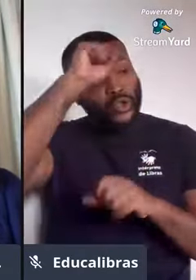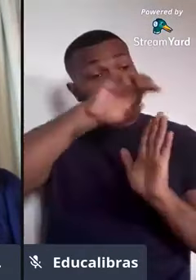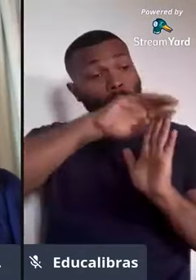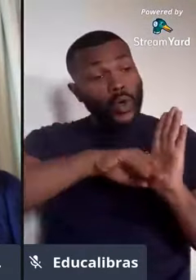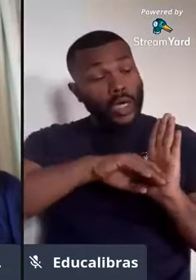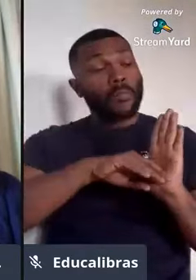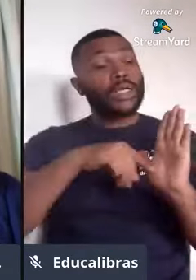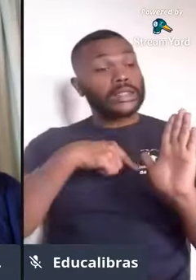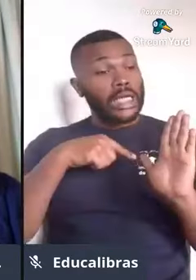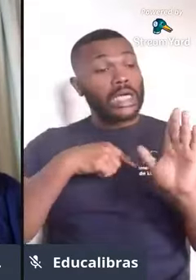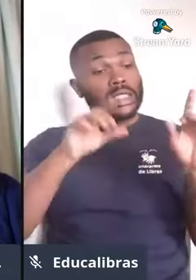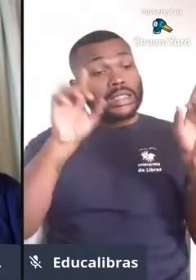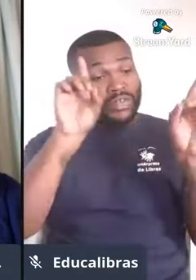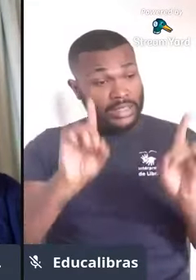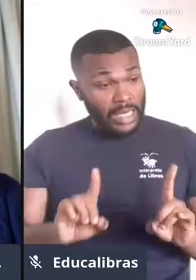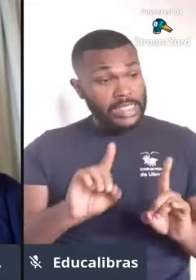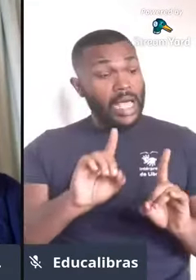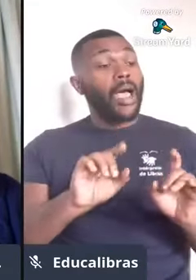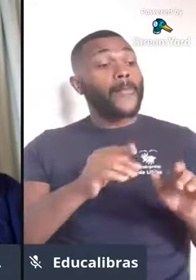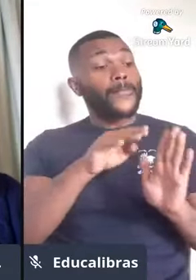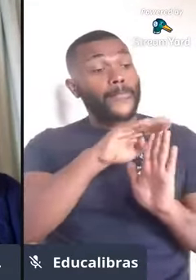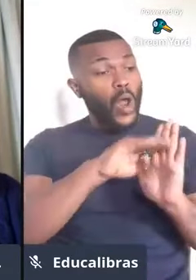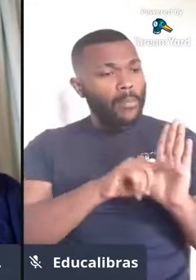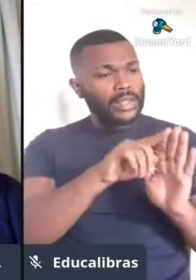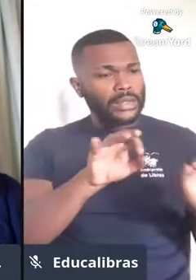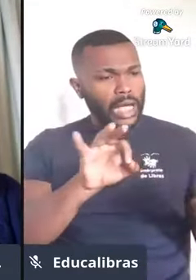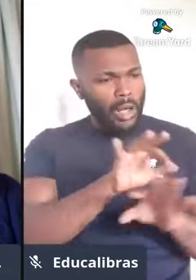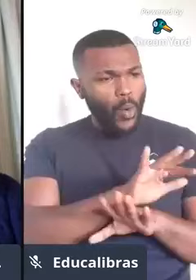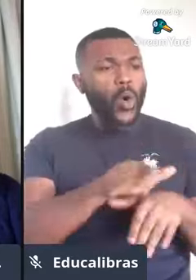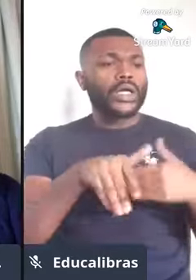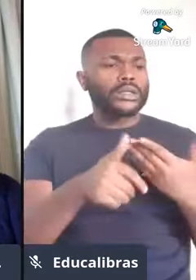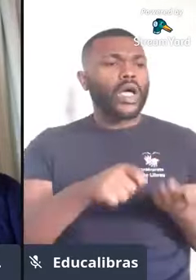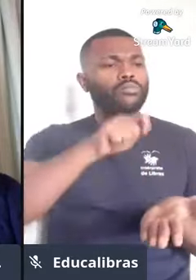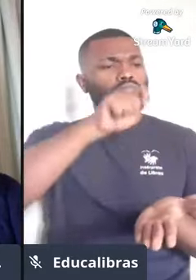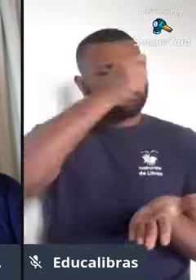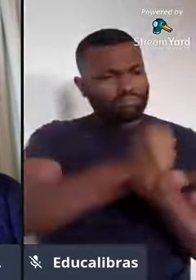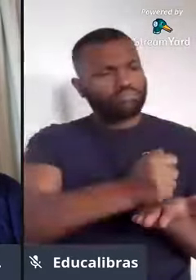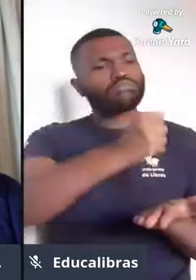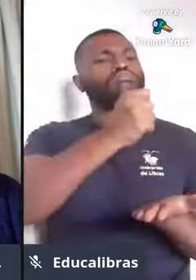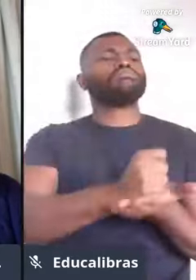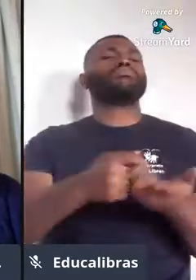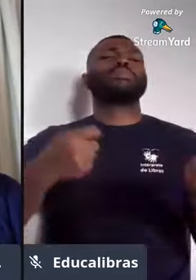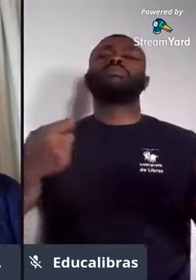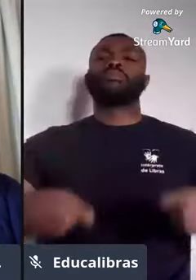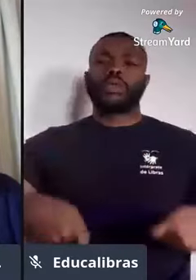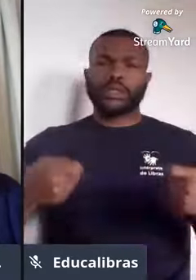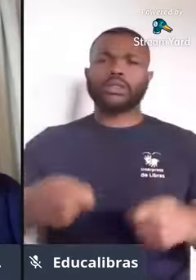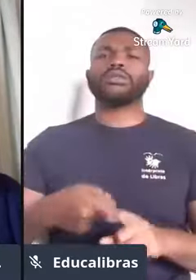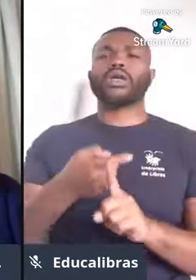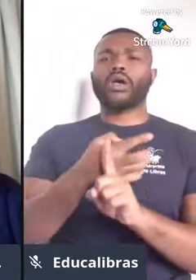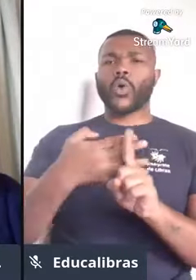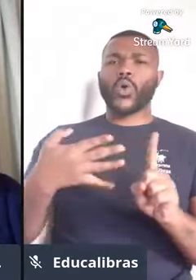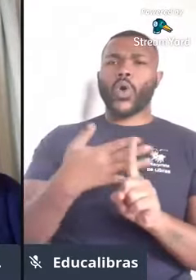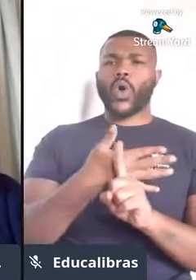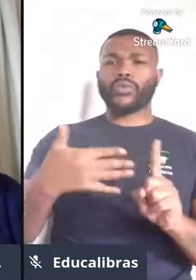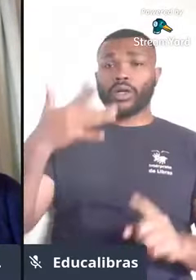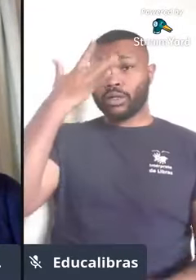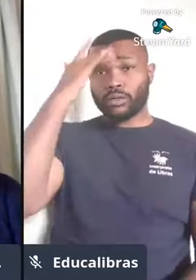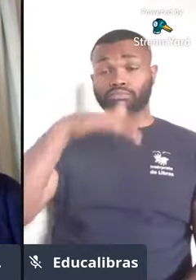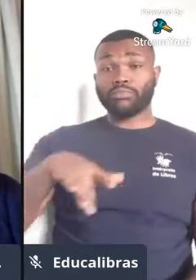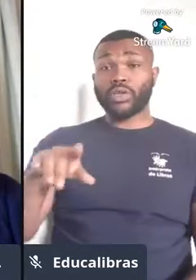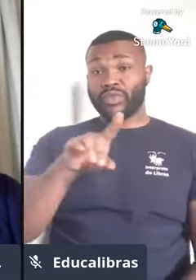da aprendizagem, a empresa, obviamente, é obrigada a preencher essas vagas da cota de pessoas com deficiência cuja cobrança foi